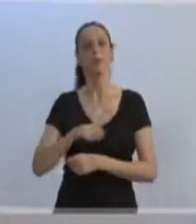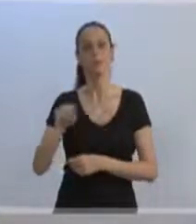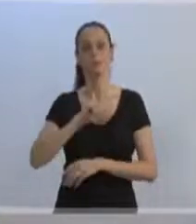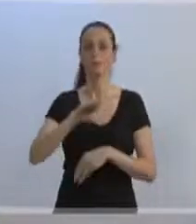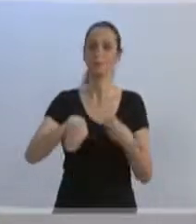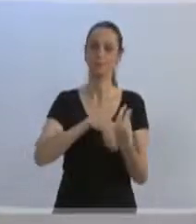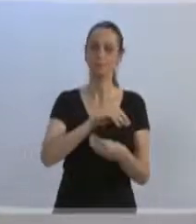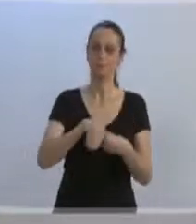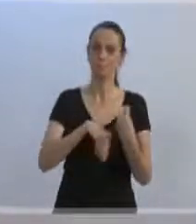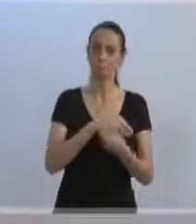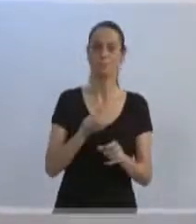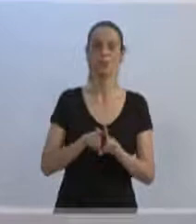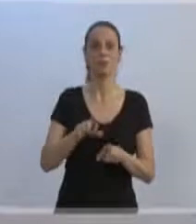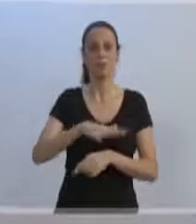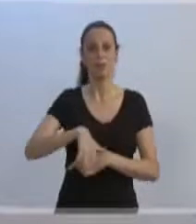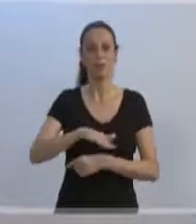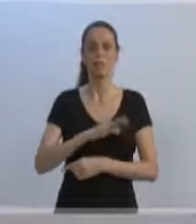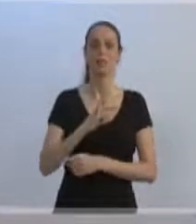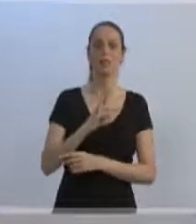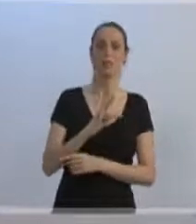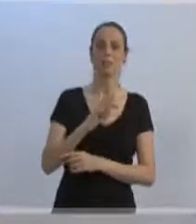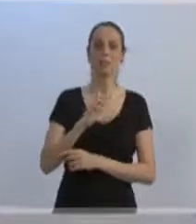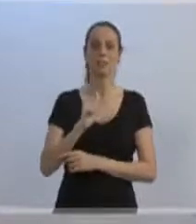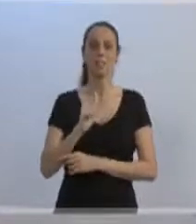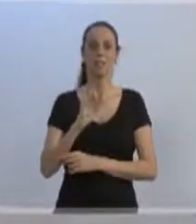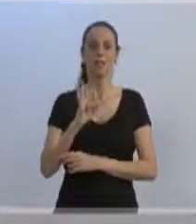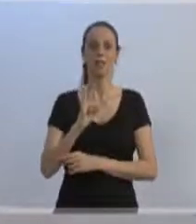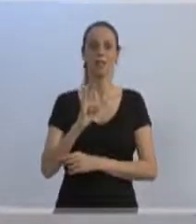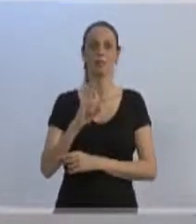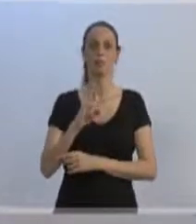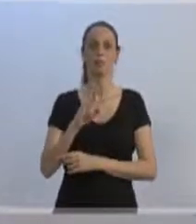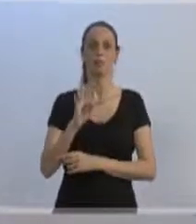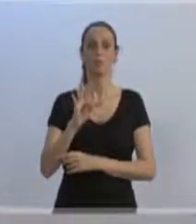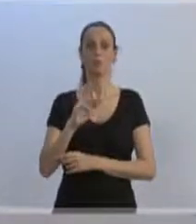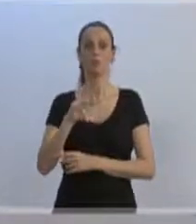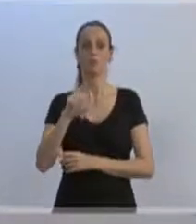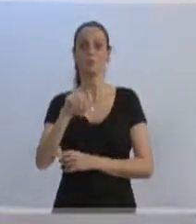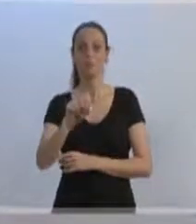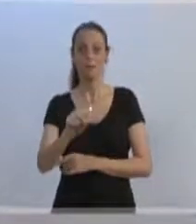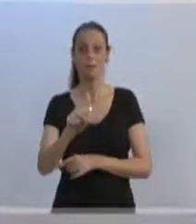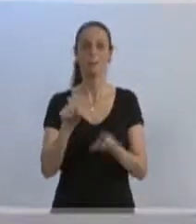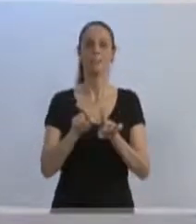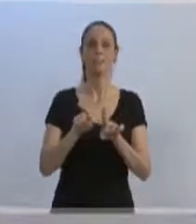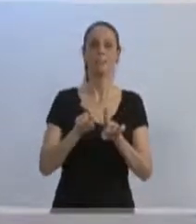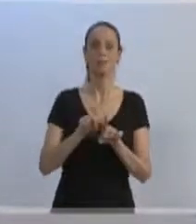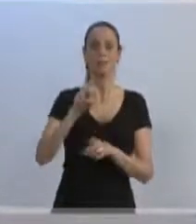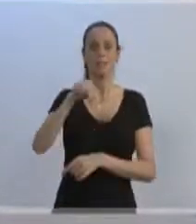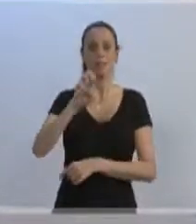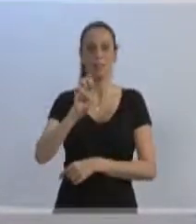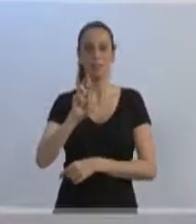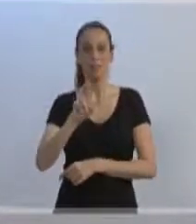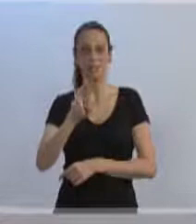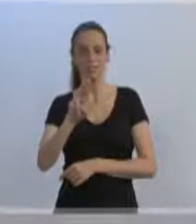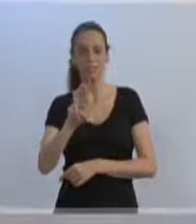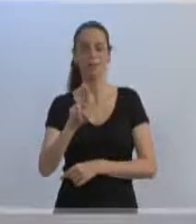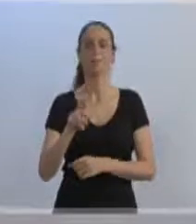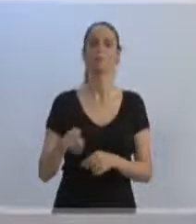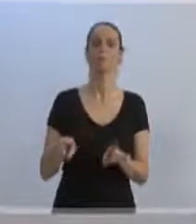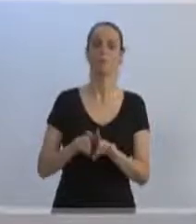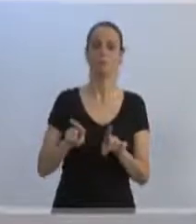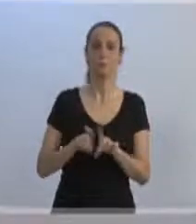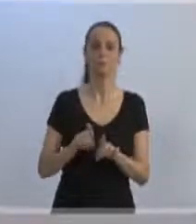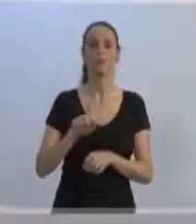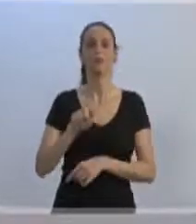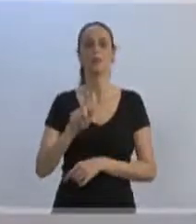na região a toshiba mata uma princesa coelho machado d'ávila anos e ricardo